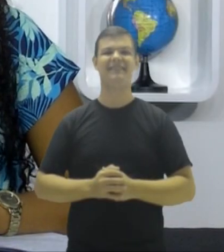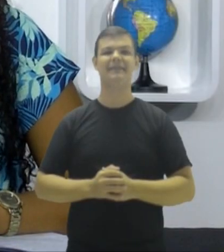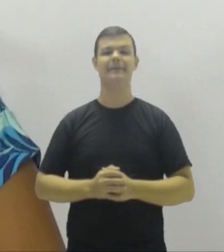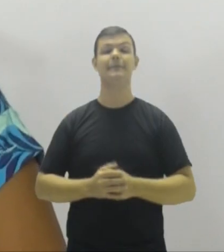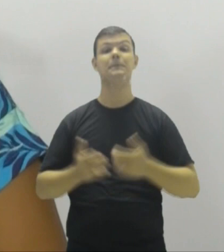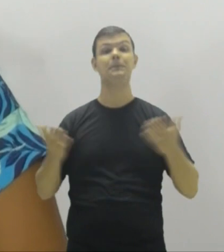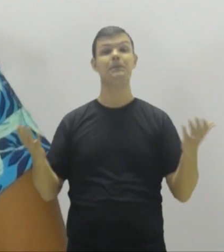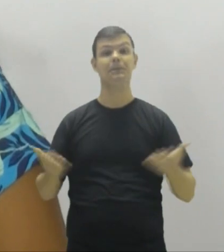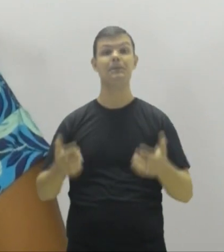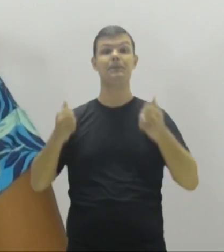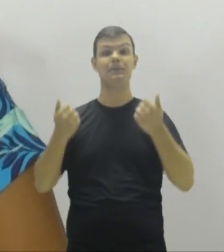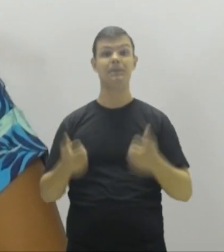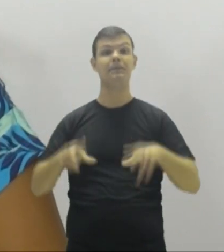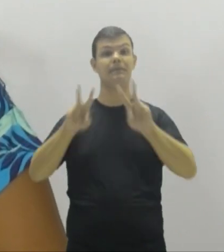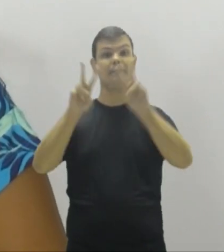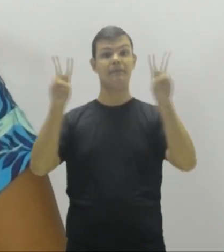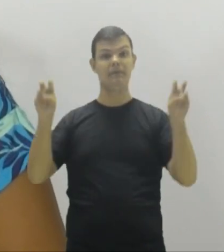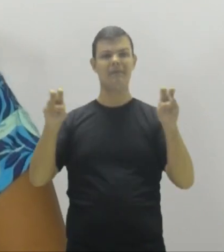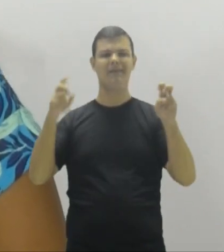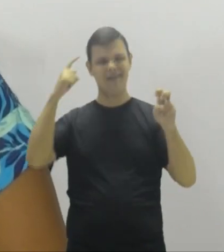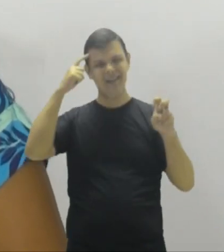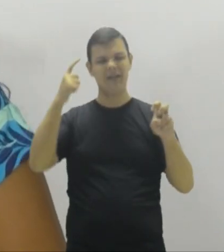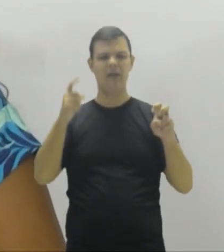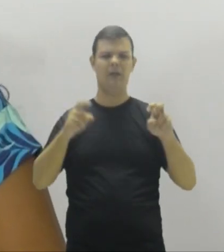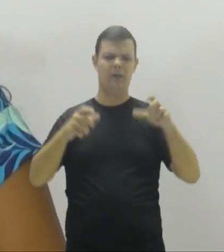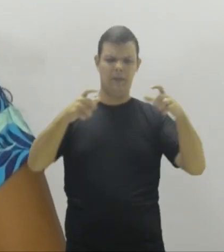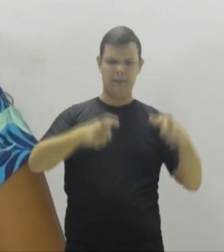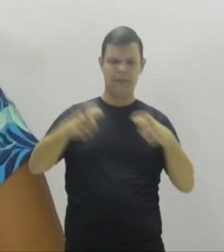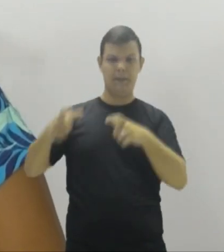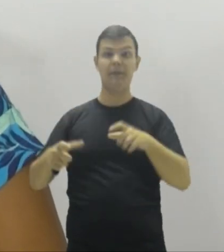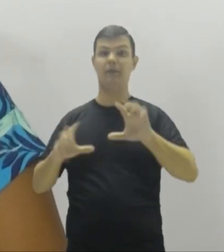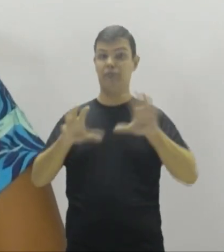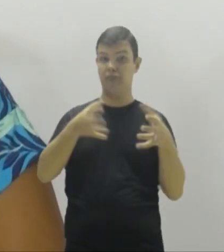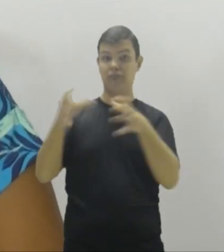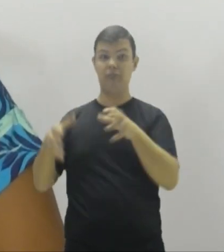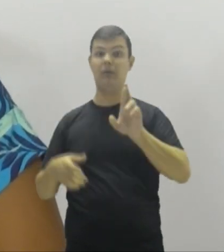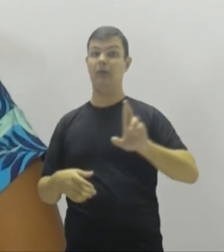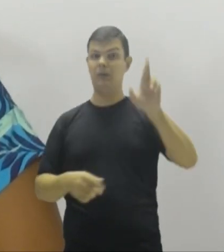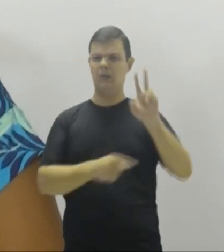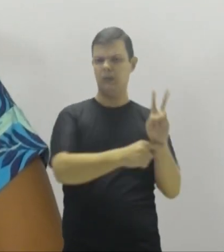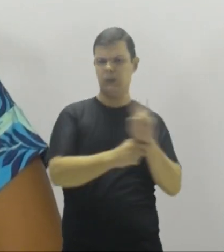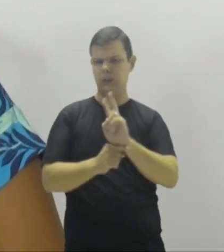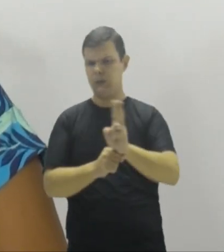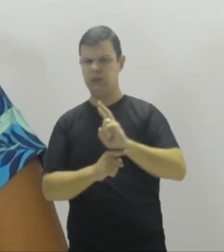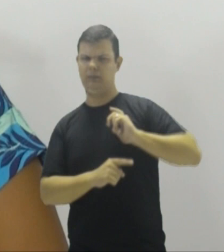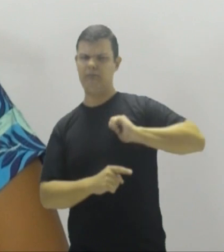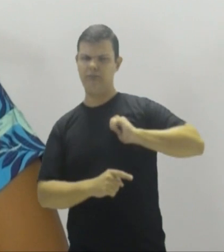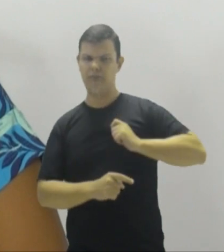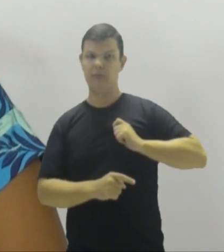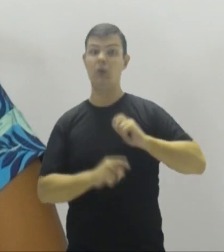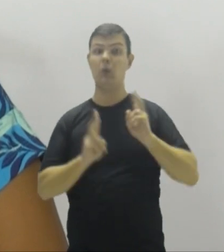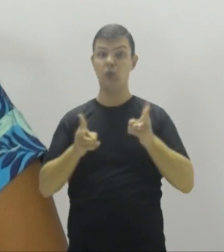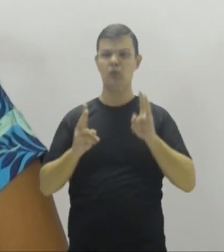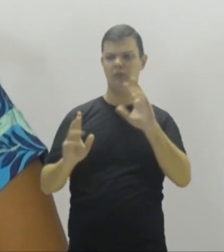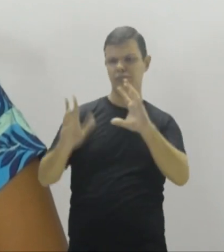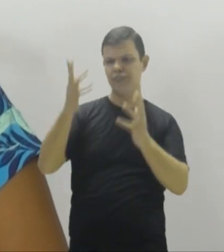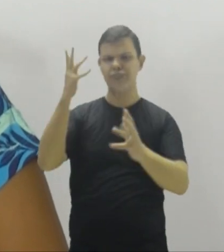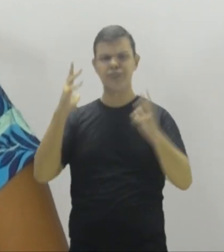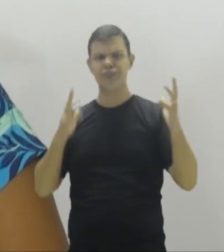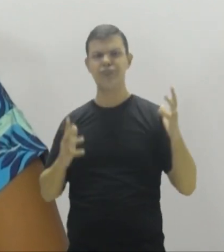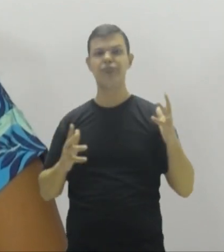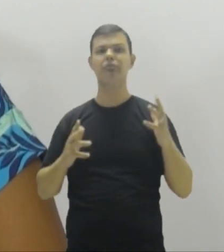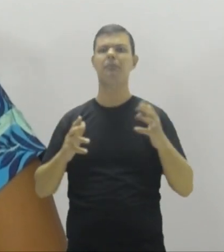Agora nós vamos falar sobre esses órgãos que eu falei para vocês, que são responsáveis por fiscalizar e manter o meio